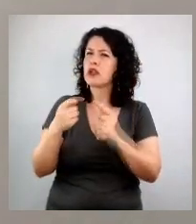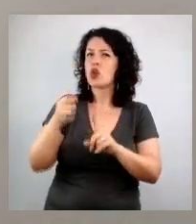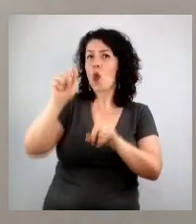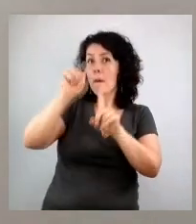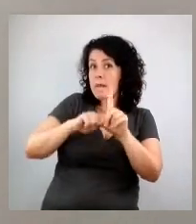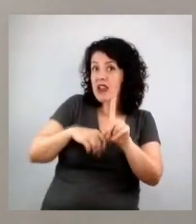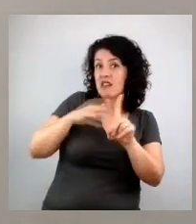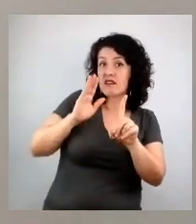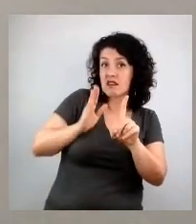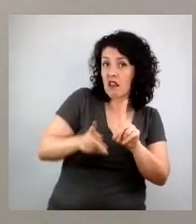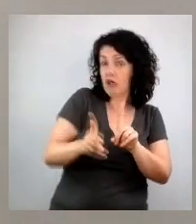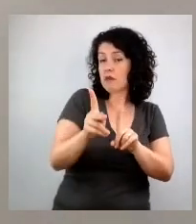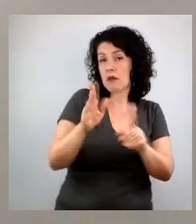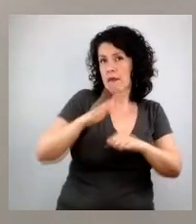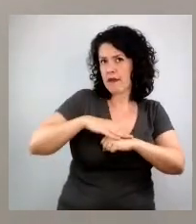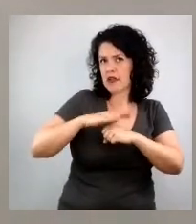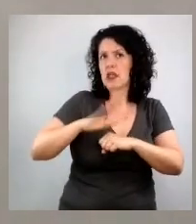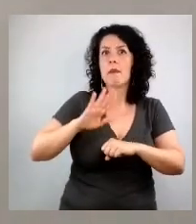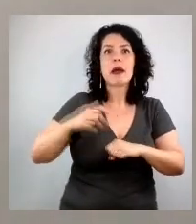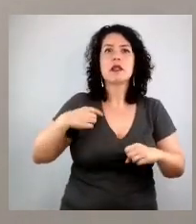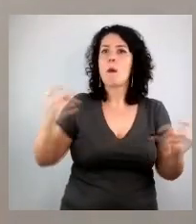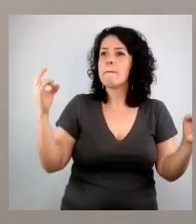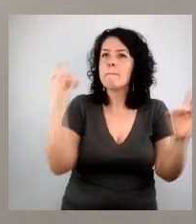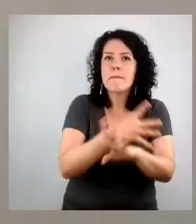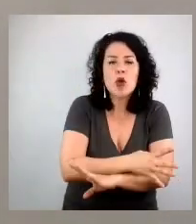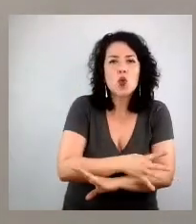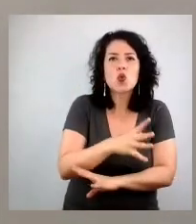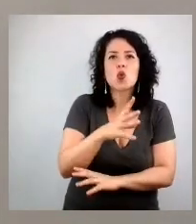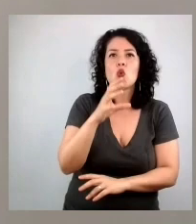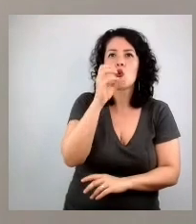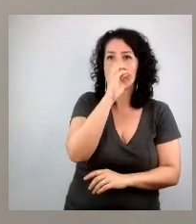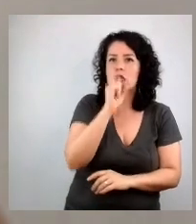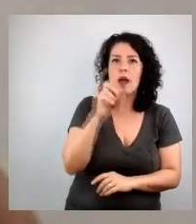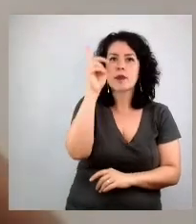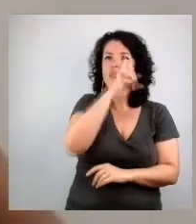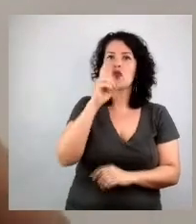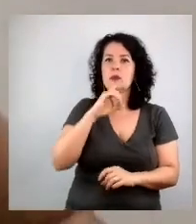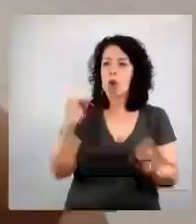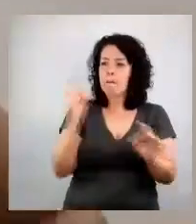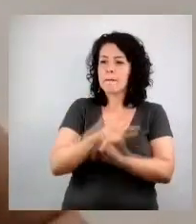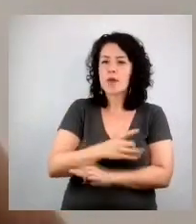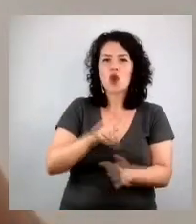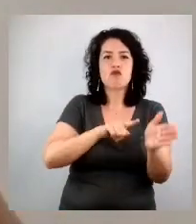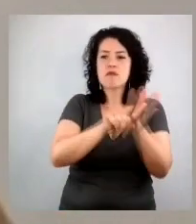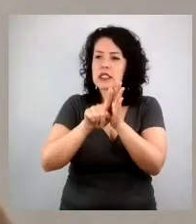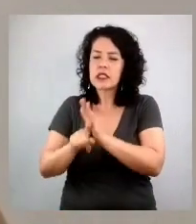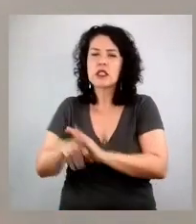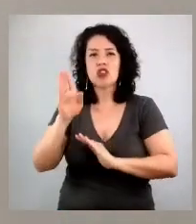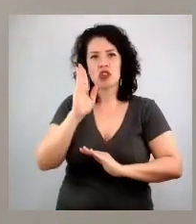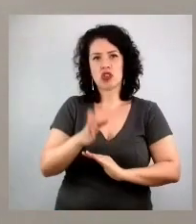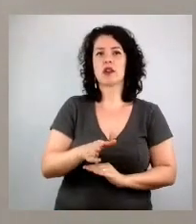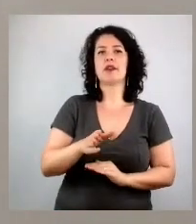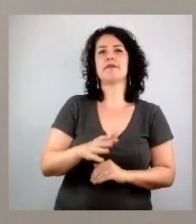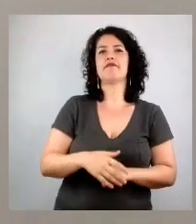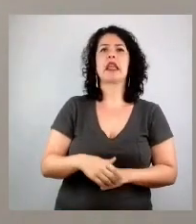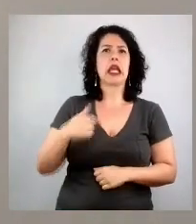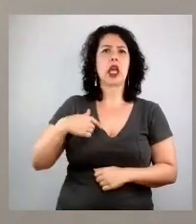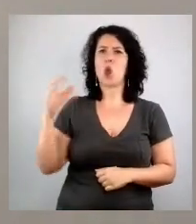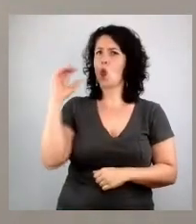mesmo. Então eu falei, as pessoas super atoladas iam fazendo uma pesquisinha que eu fazia, sei lá, em 1 segundo, ainda rolei 1